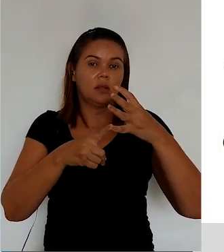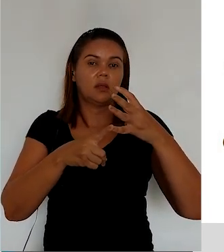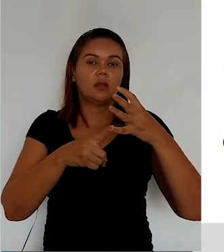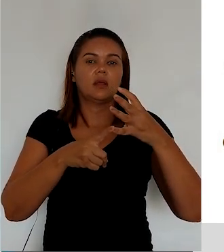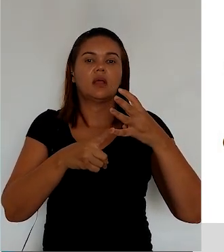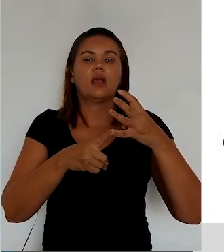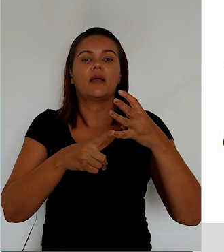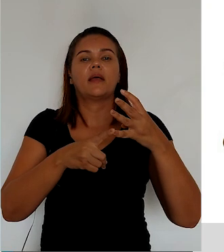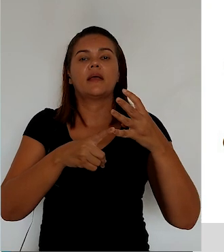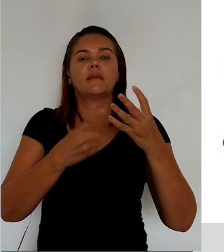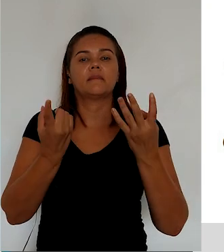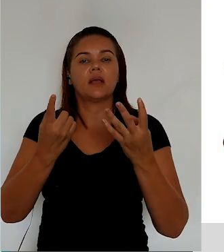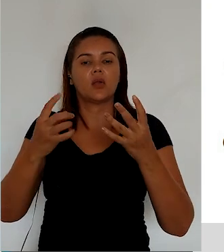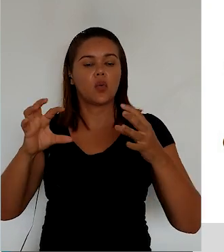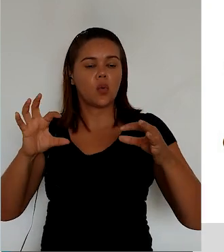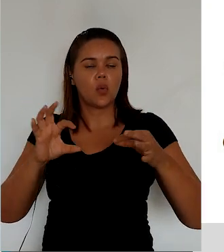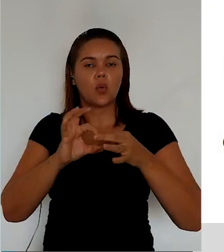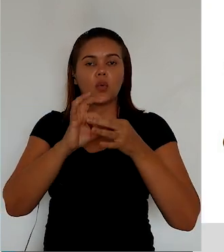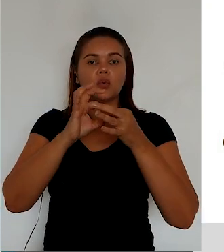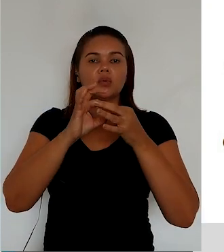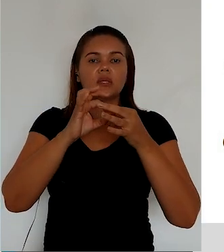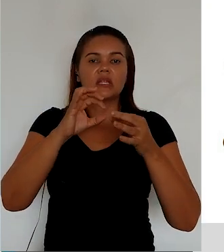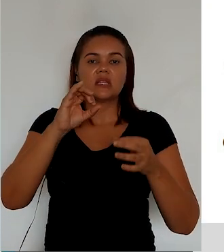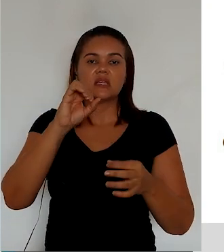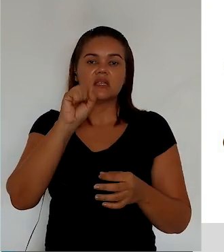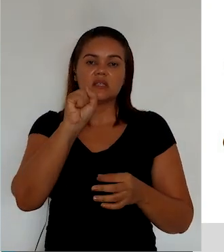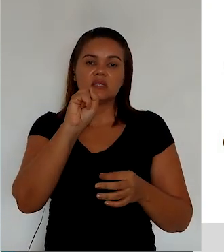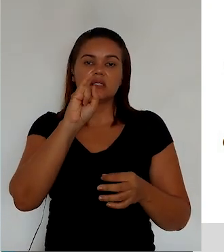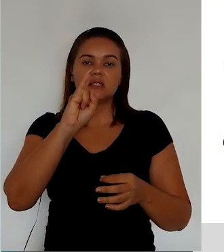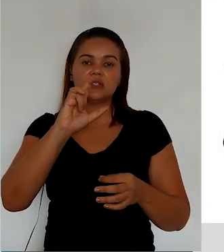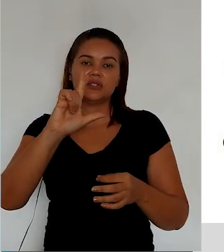realizado pelo aqueduto de Sylvius.